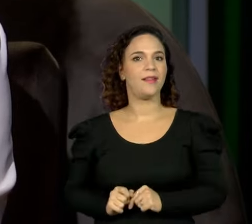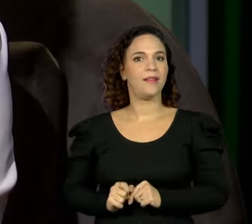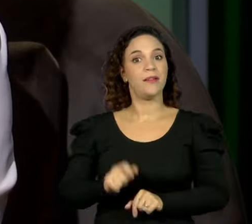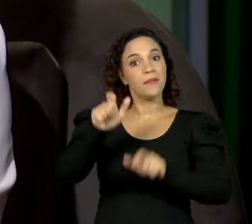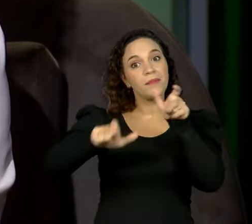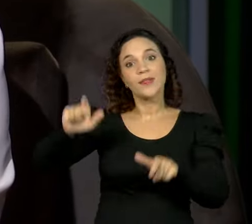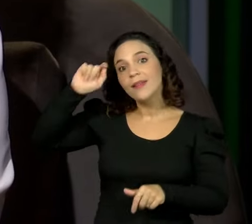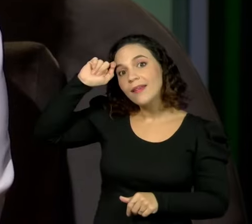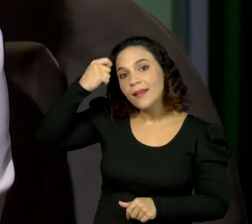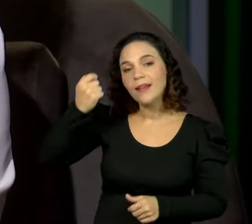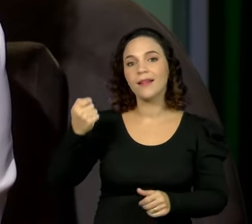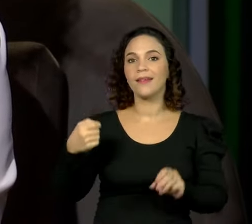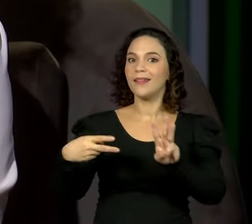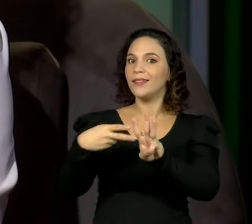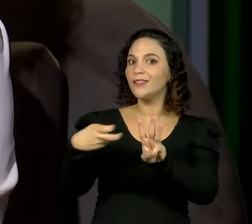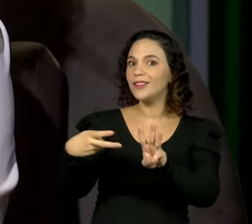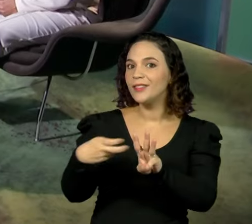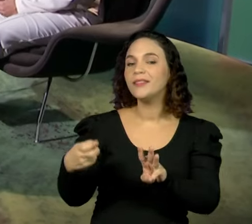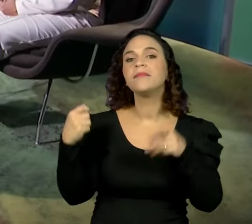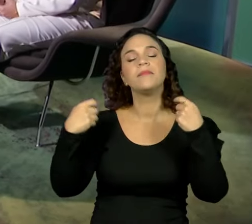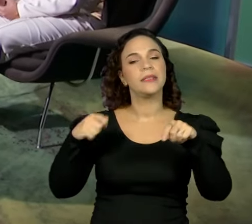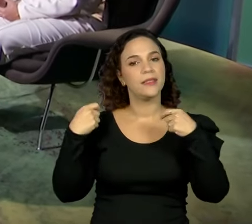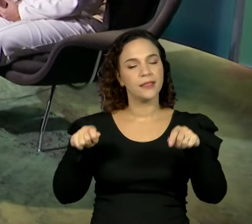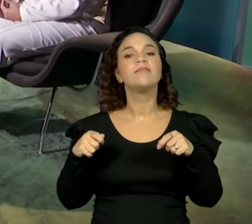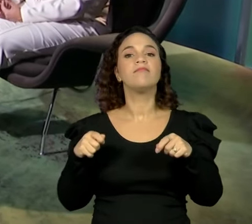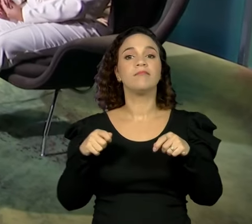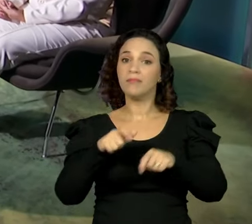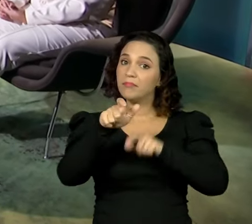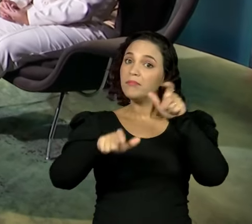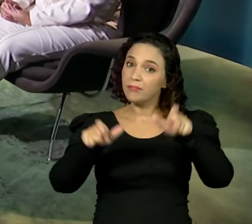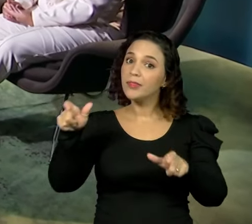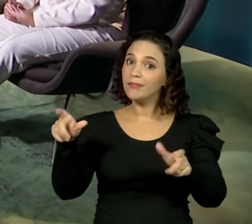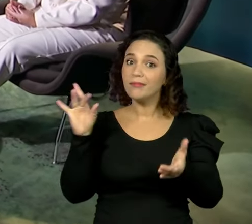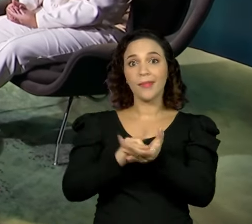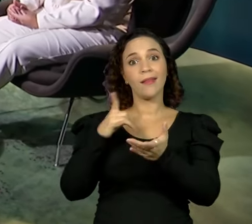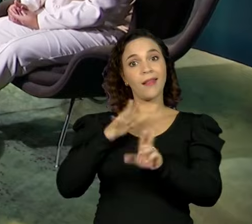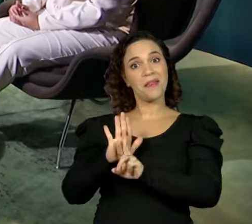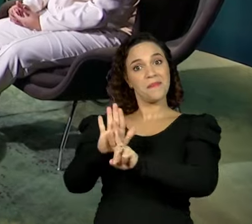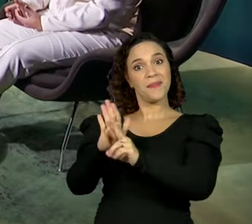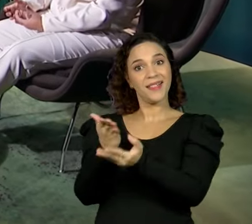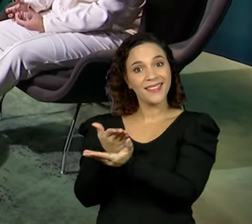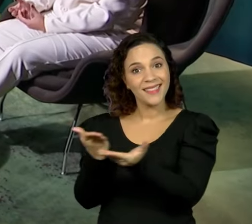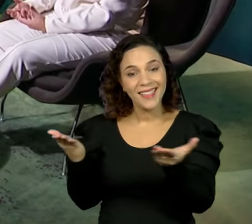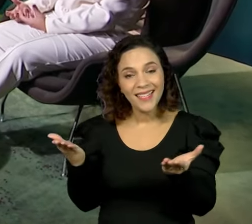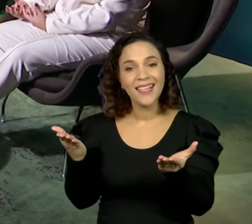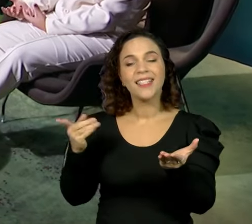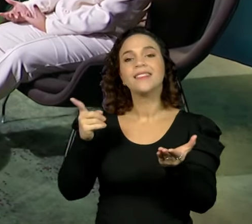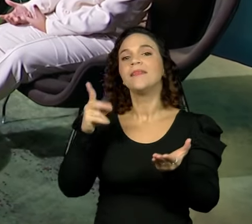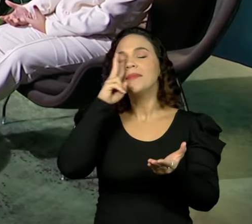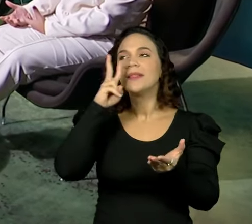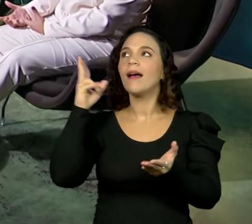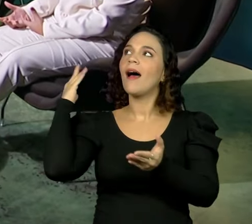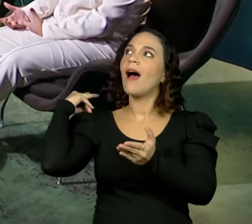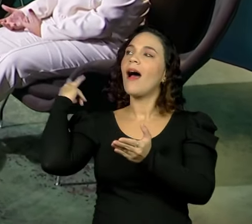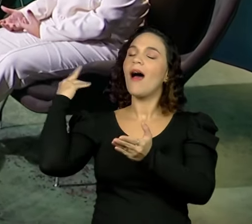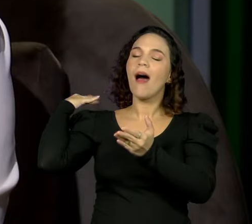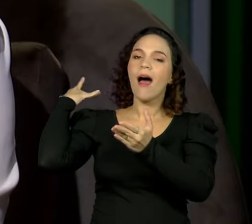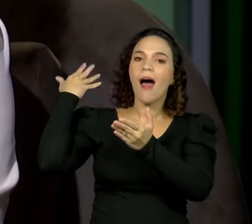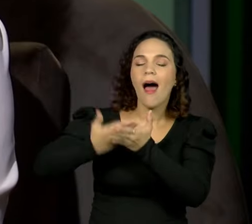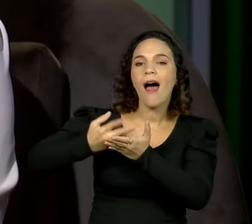negra, a população indígena. Então, aqueles e aquelas que estão sendo representados e que têm a sua memória